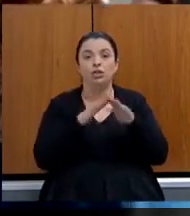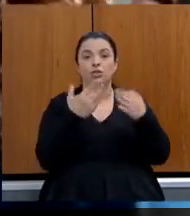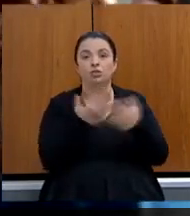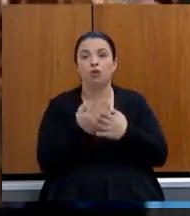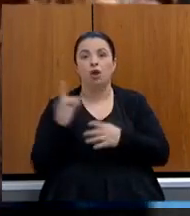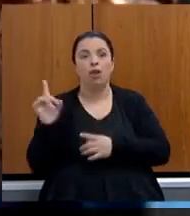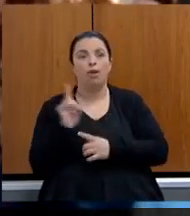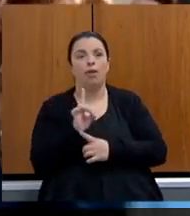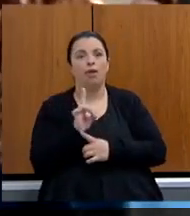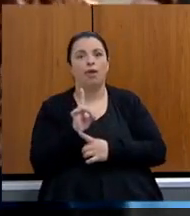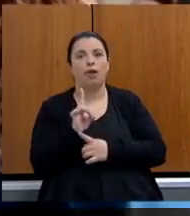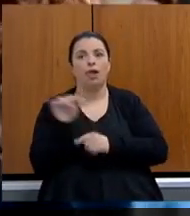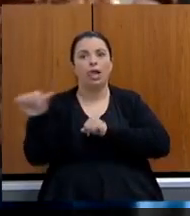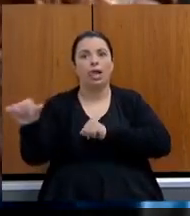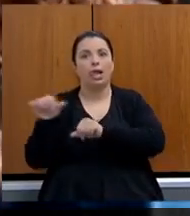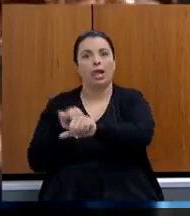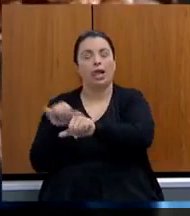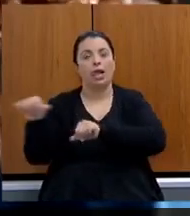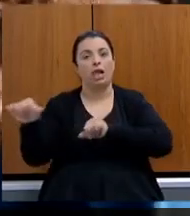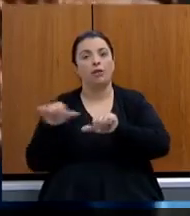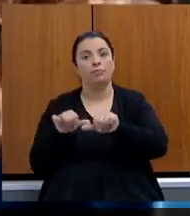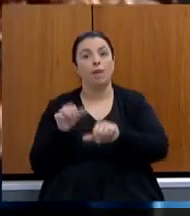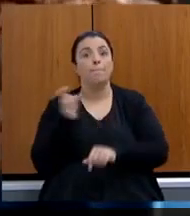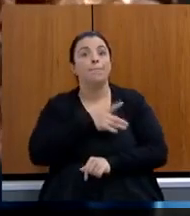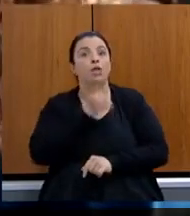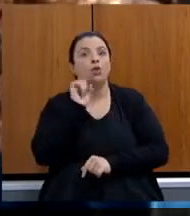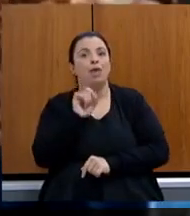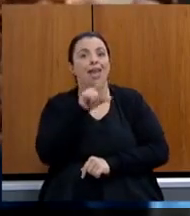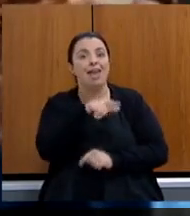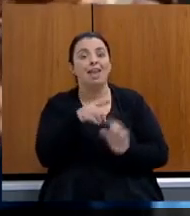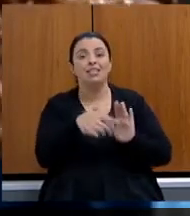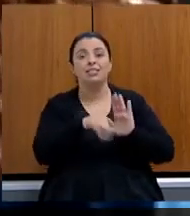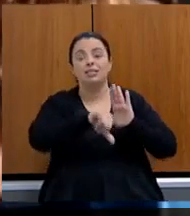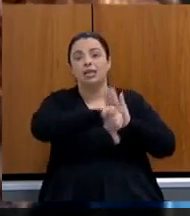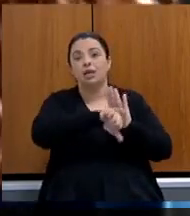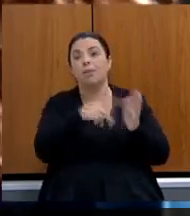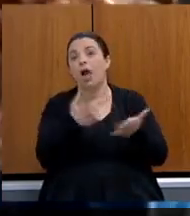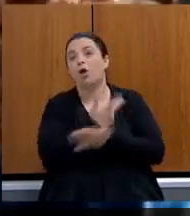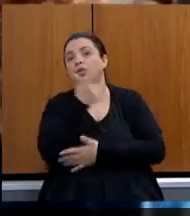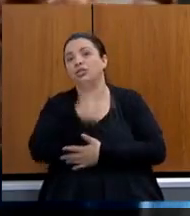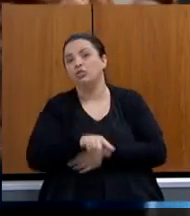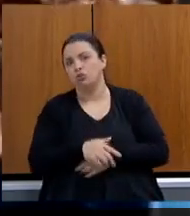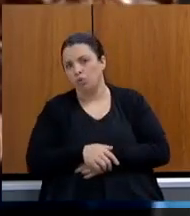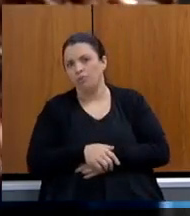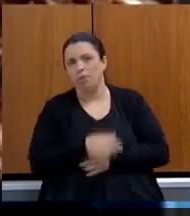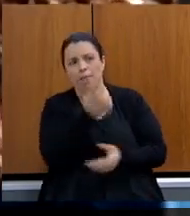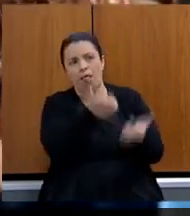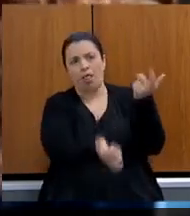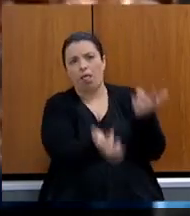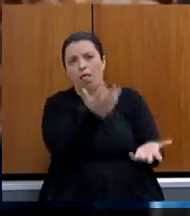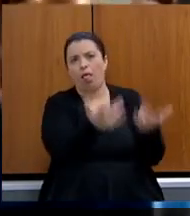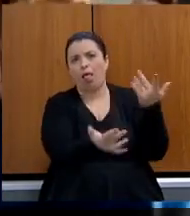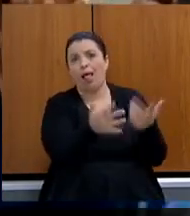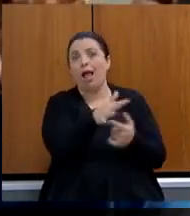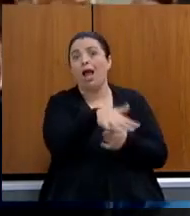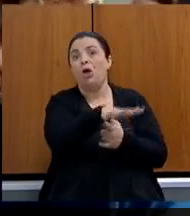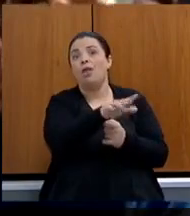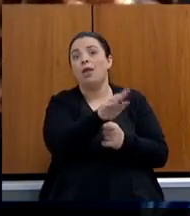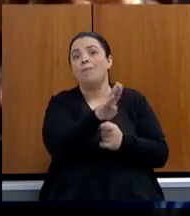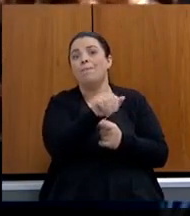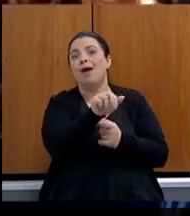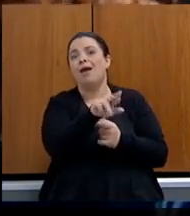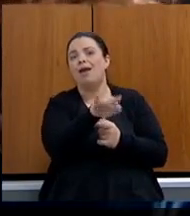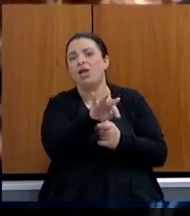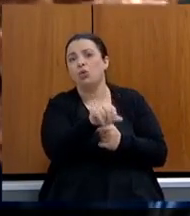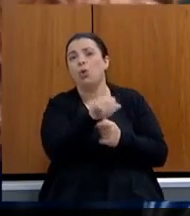contra a escola Encontra o povo indígena volte novamente para terminar um entende daquela Aldeia Barreiro preto mas